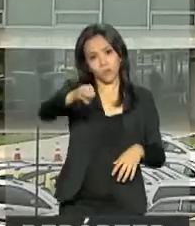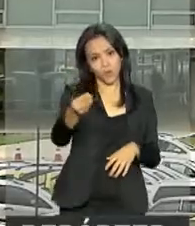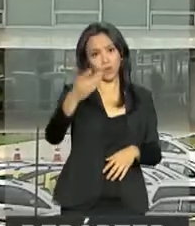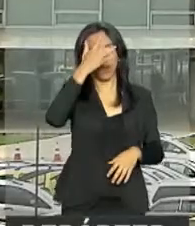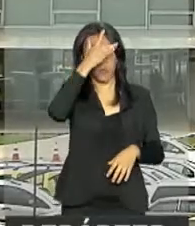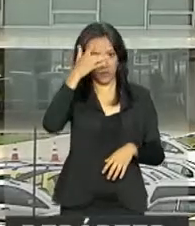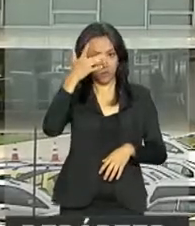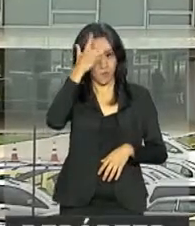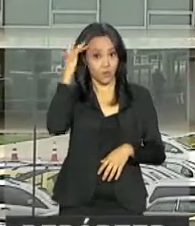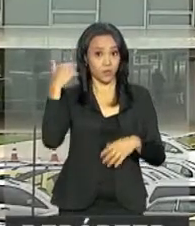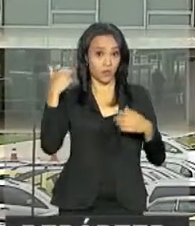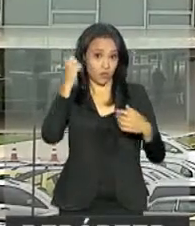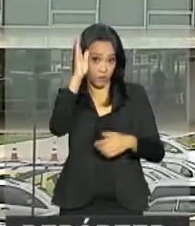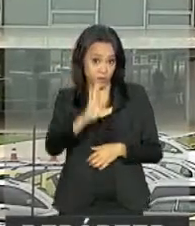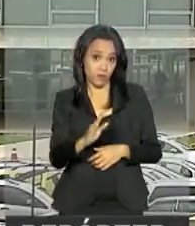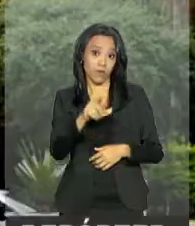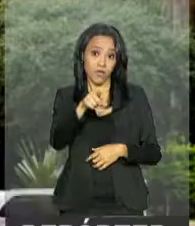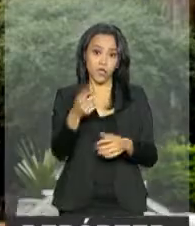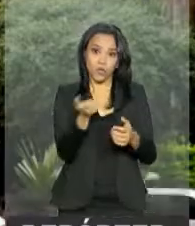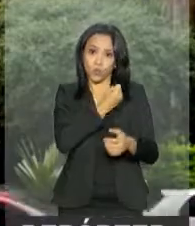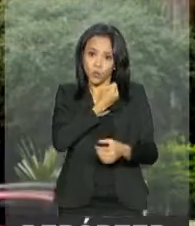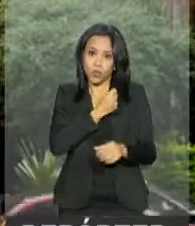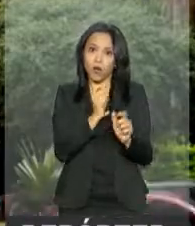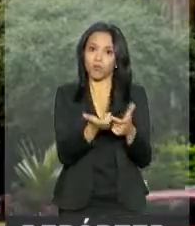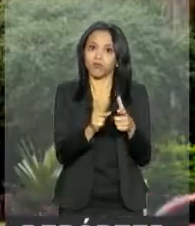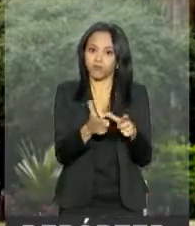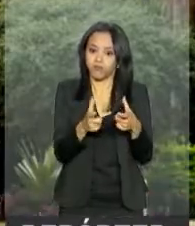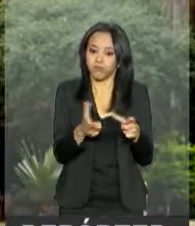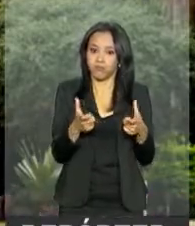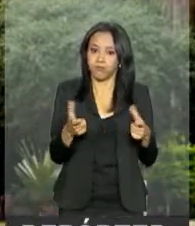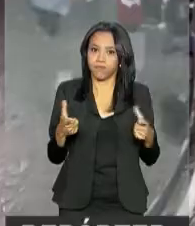o crescimento dos números do setor não param por aí.